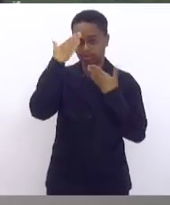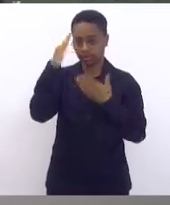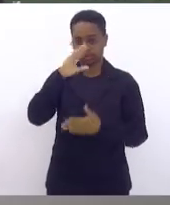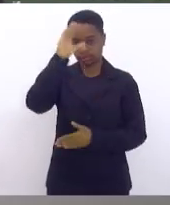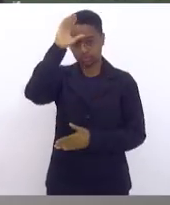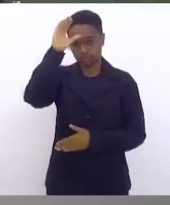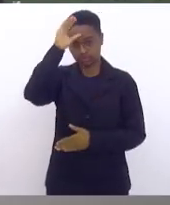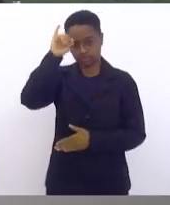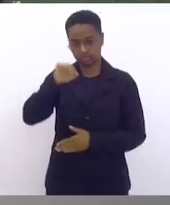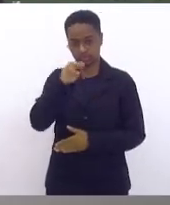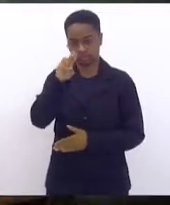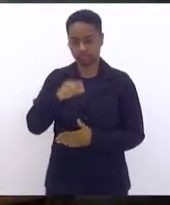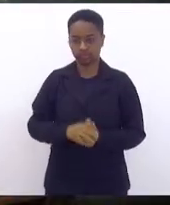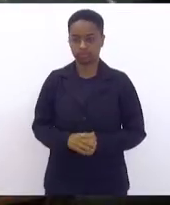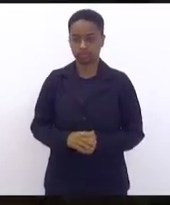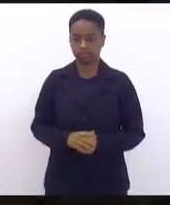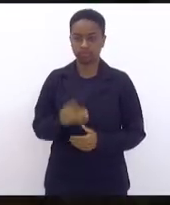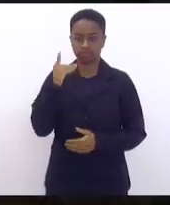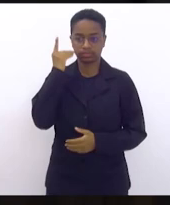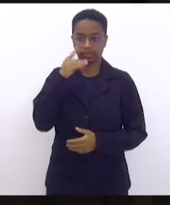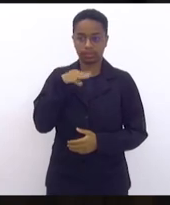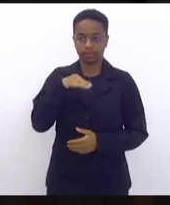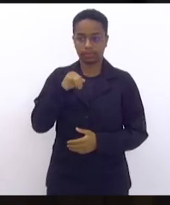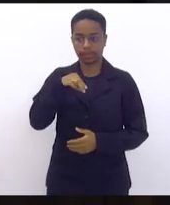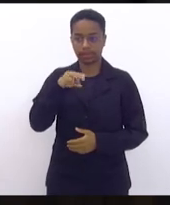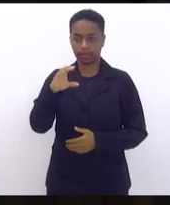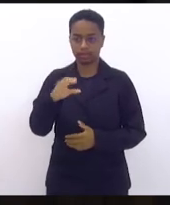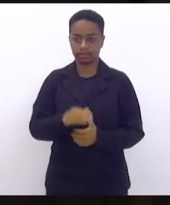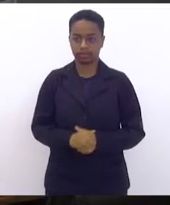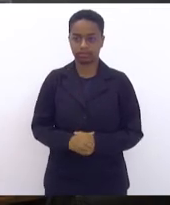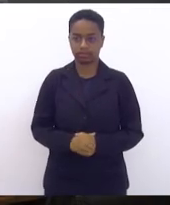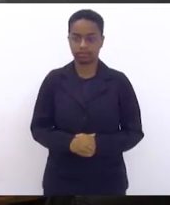Ju. Deputado Carlos Mink.